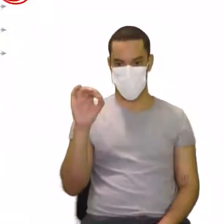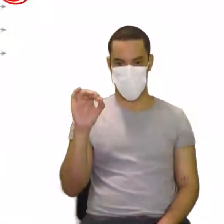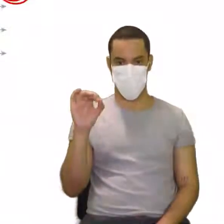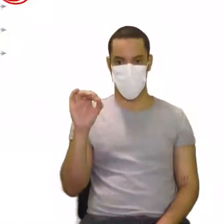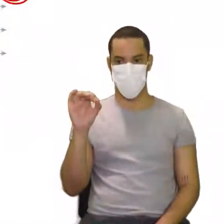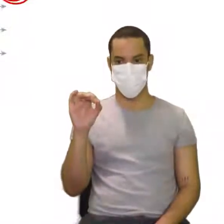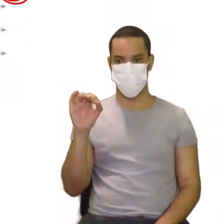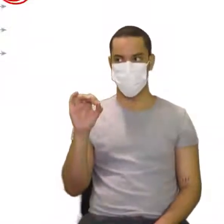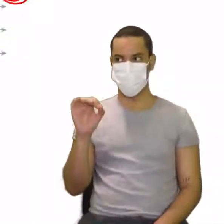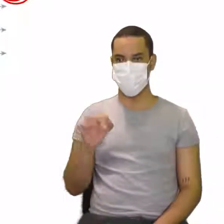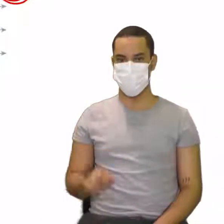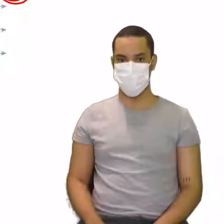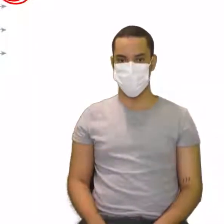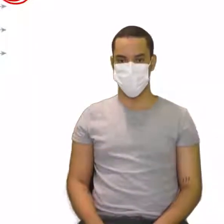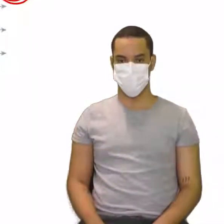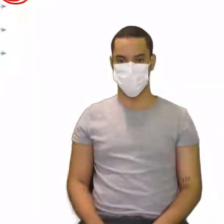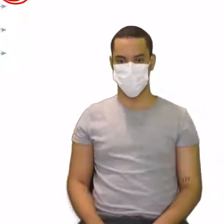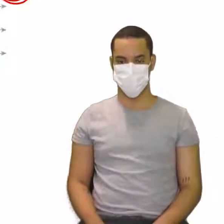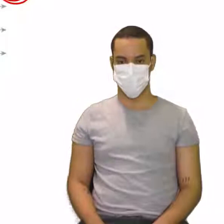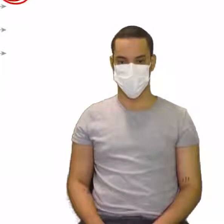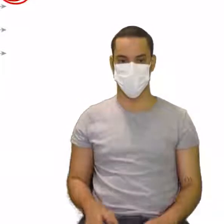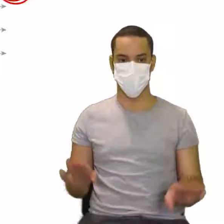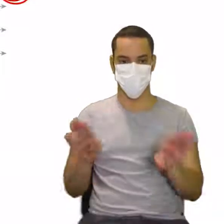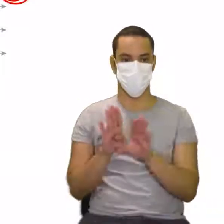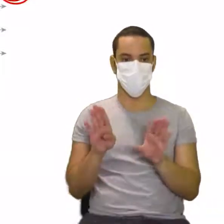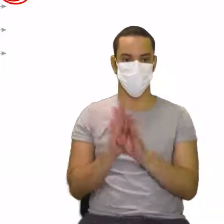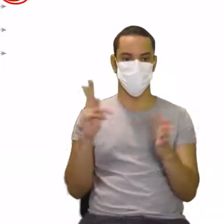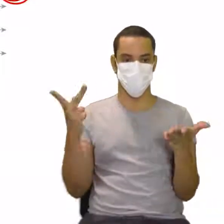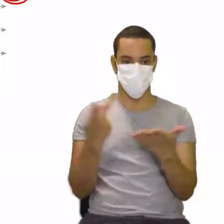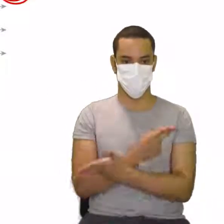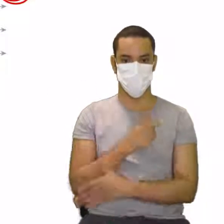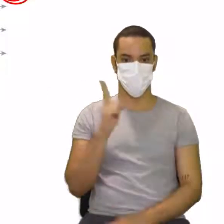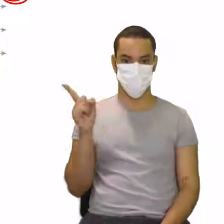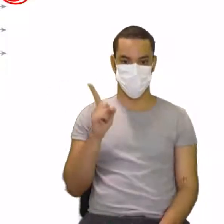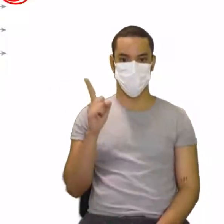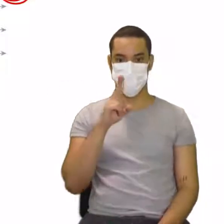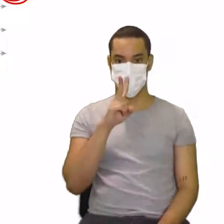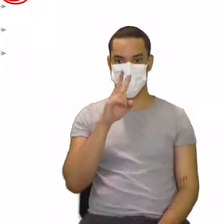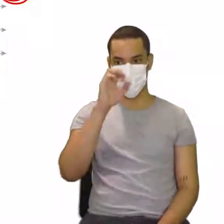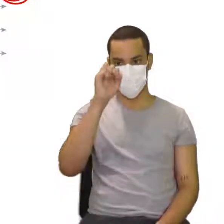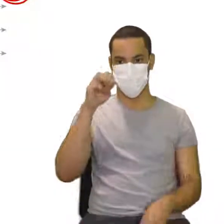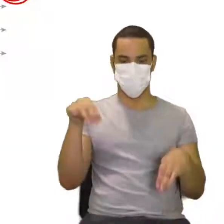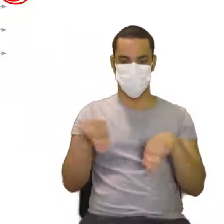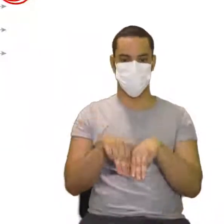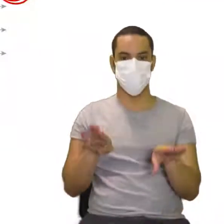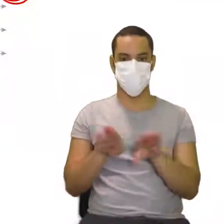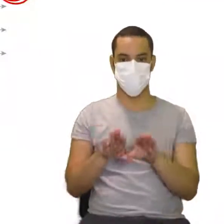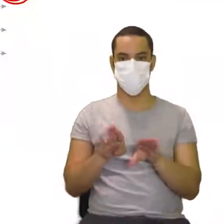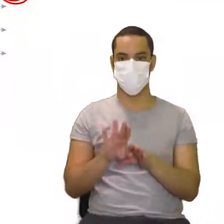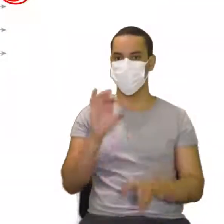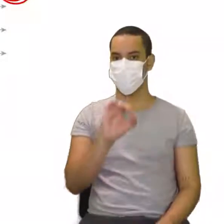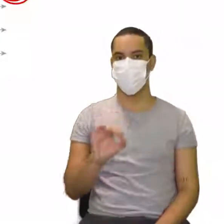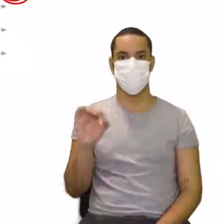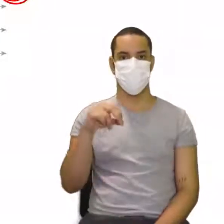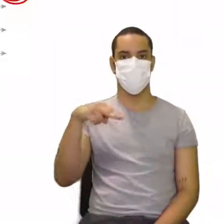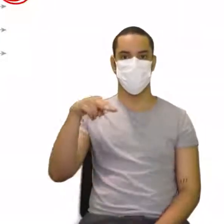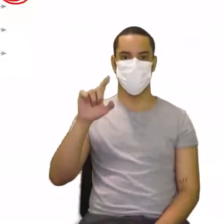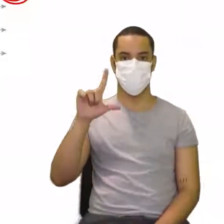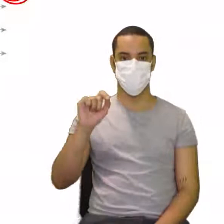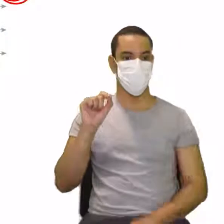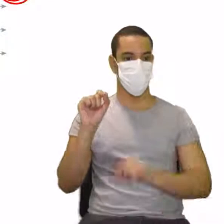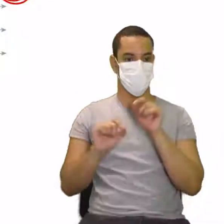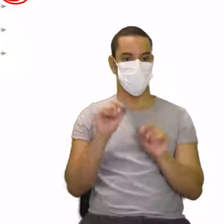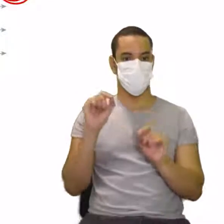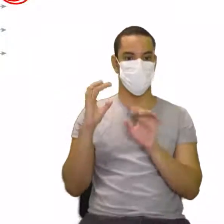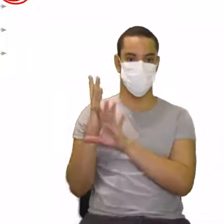Fechou? Vai ficar como sendo zero. Então, nesse caso aqui, pessoal, a força magnética também é nula. O que que a gente pode